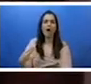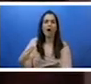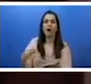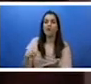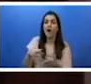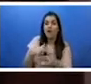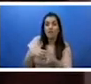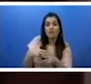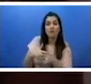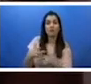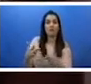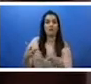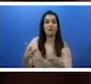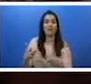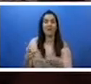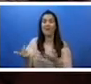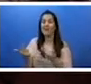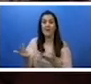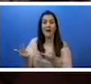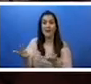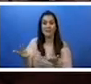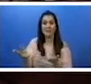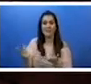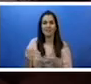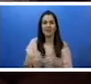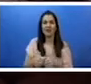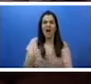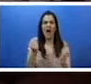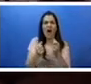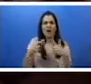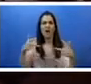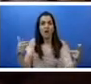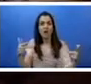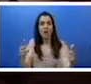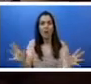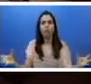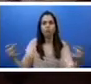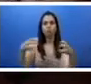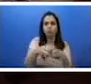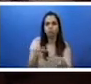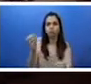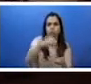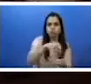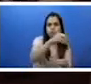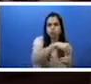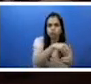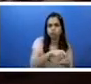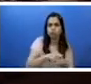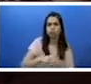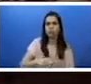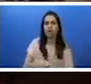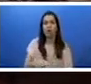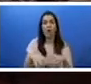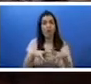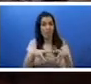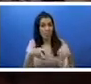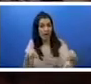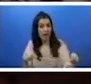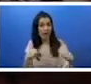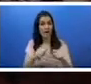a faca. A mesma coisa, meios de transporte. Estão todos os meios de transporte. O